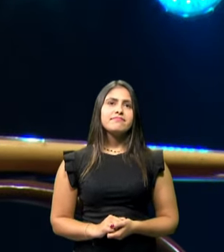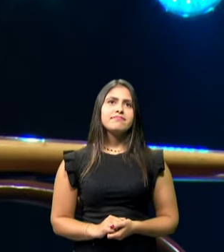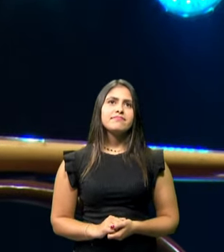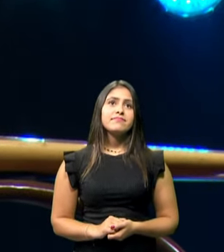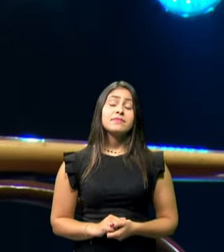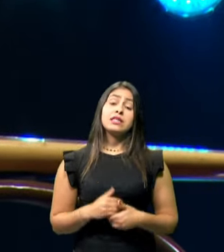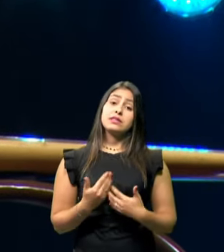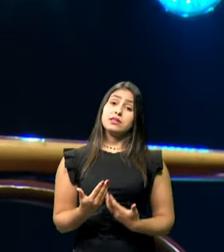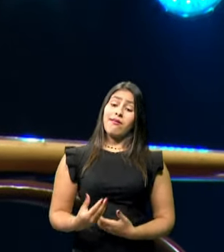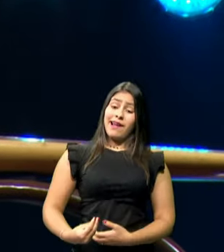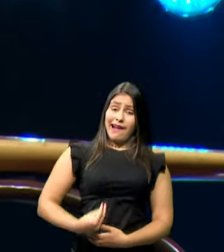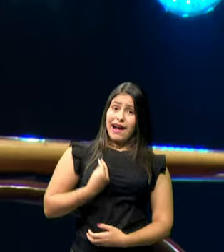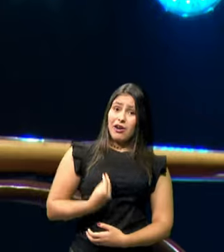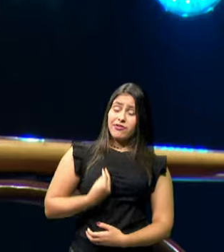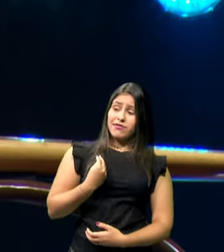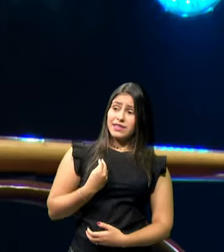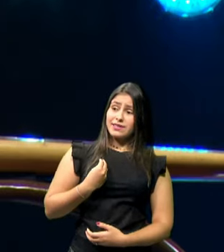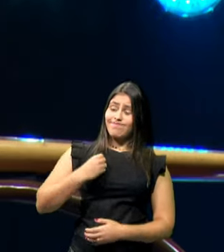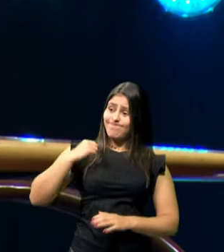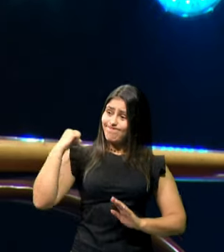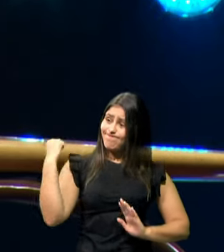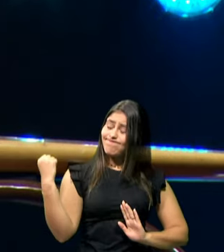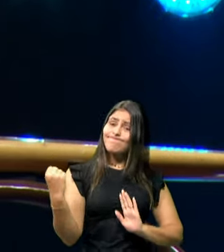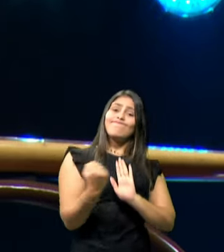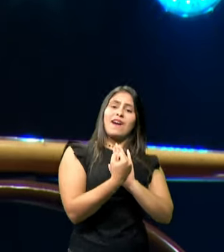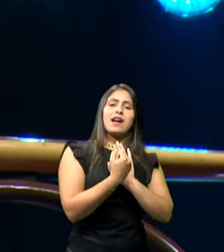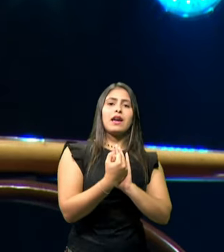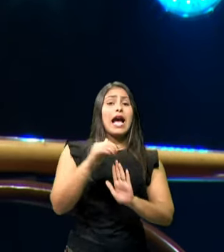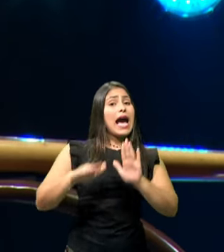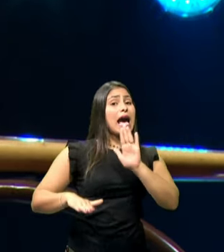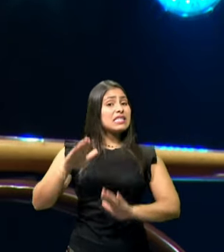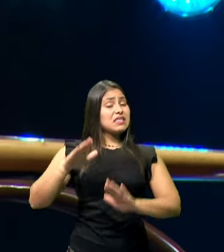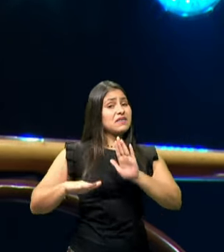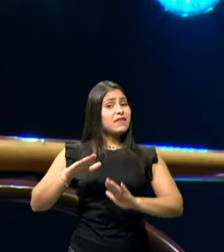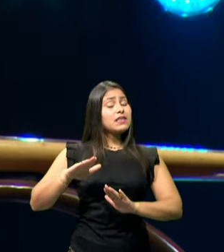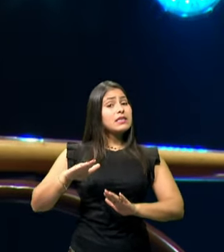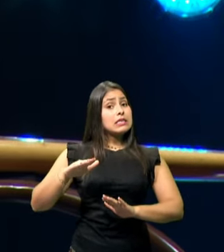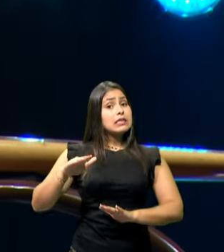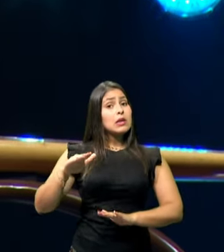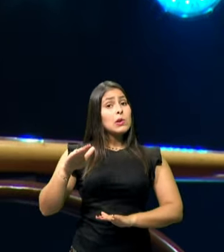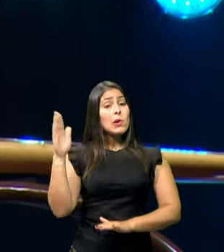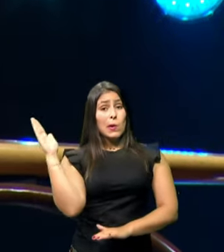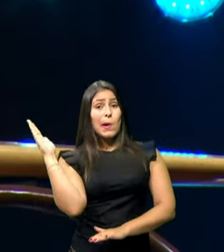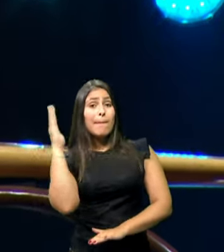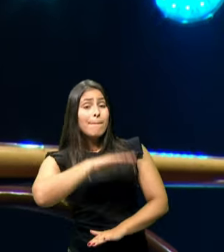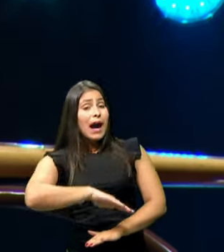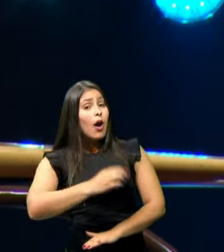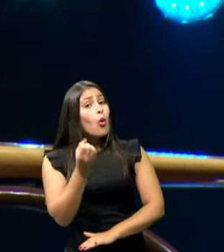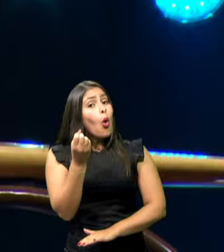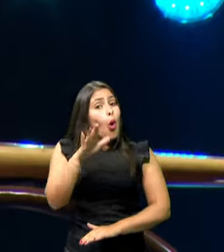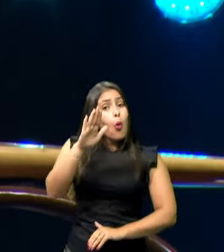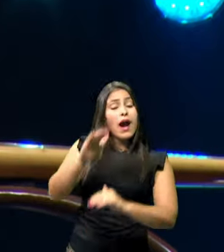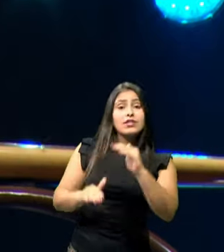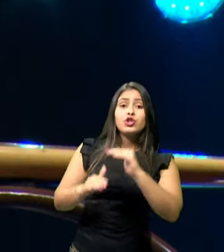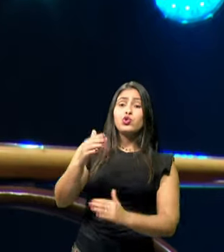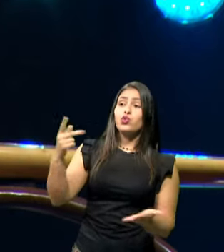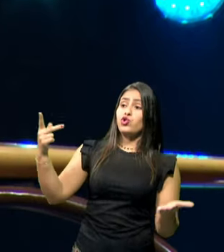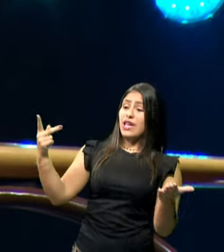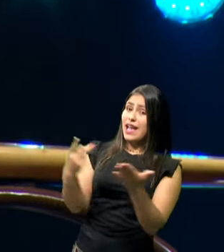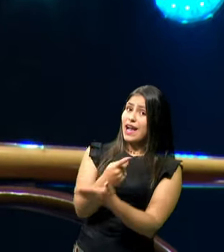Isso marca a vida das pessoas, ou por mal que fizeram a você, ou por fatos errados que você cometeu.